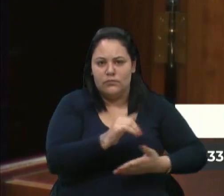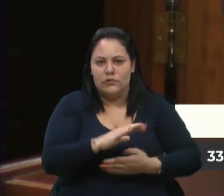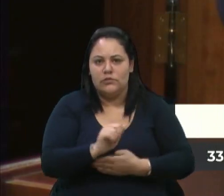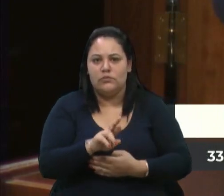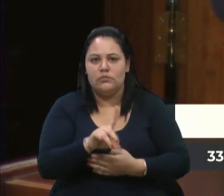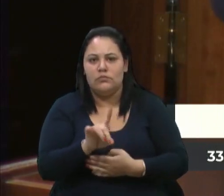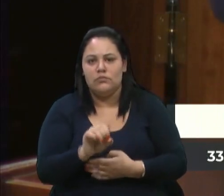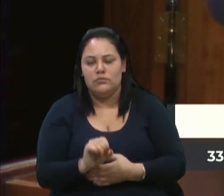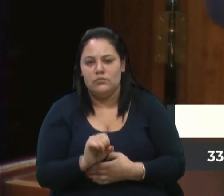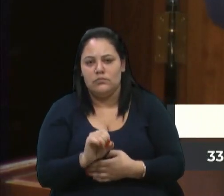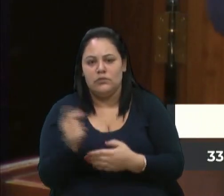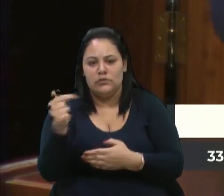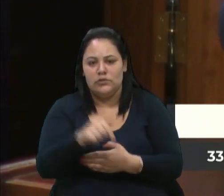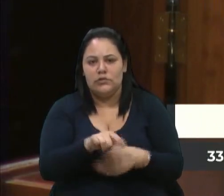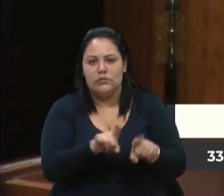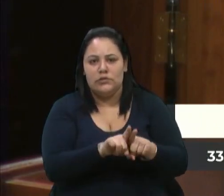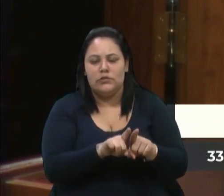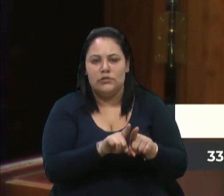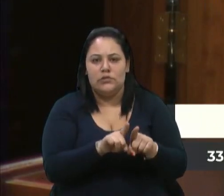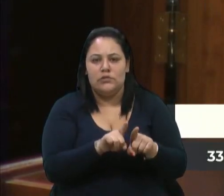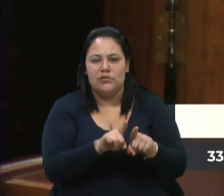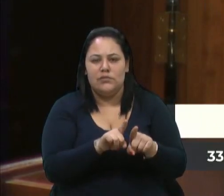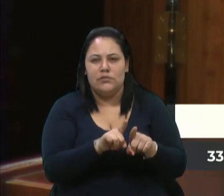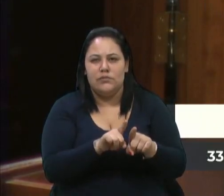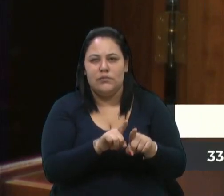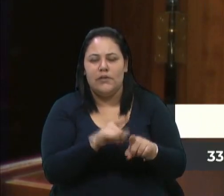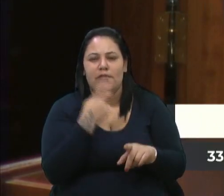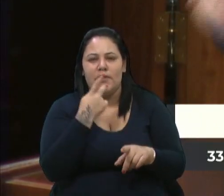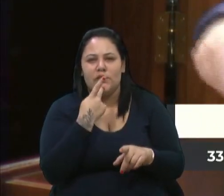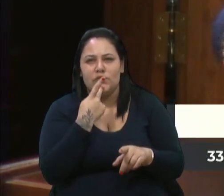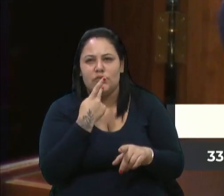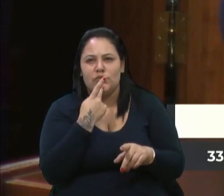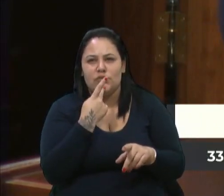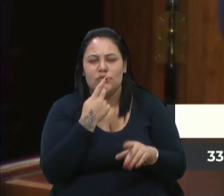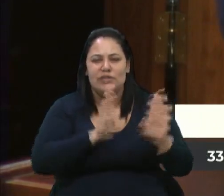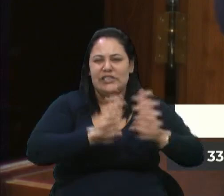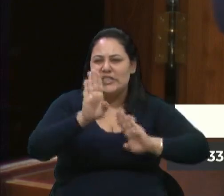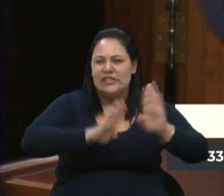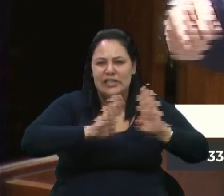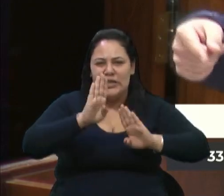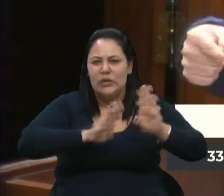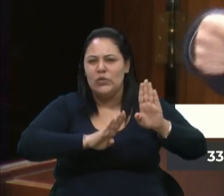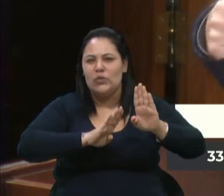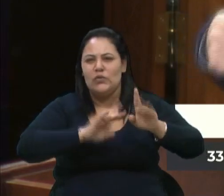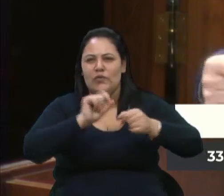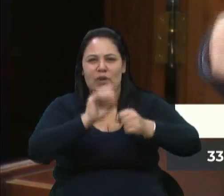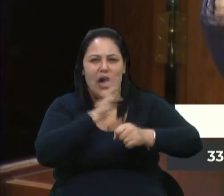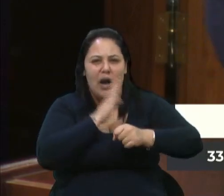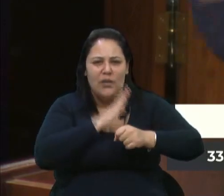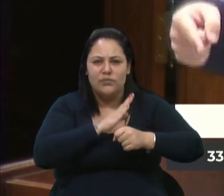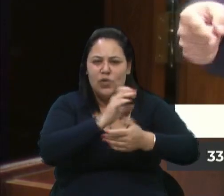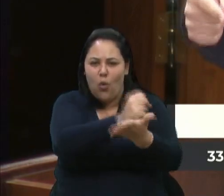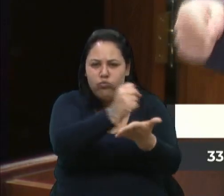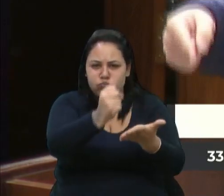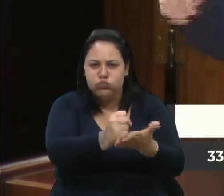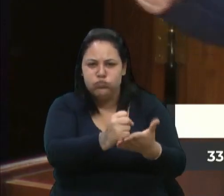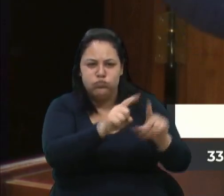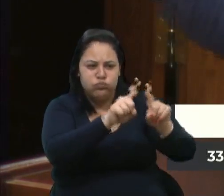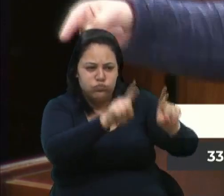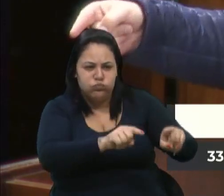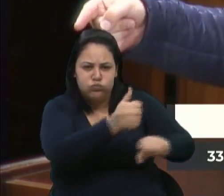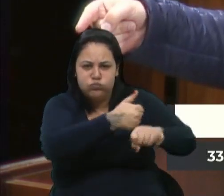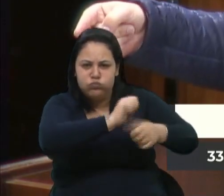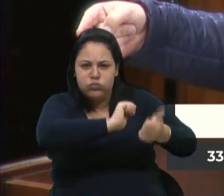aqui um grande expediente inteiro para falar de Bolsa Atleta, licitações, acelerar processo de licitação, participar das